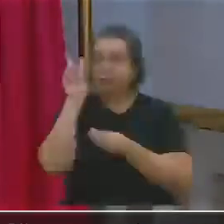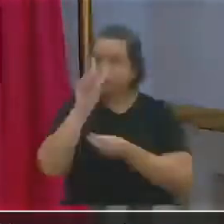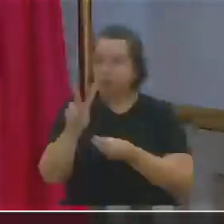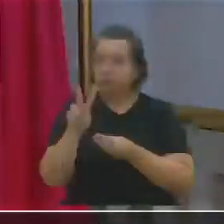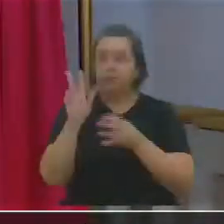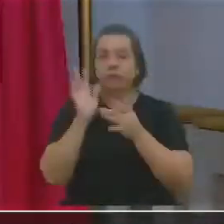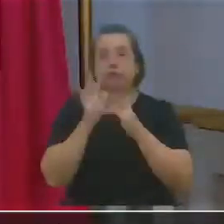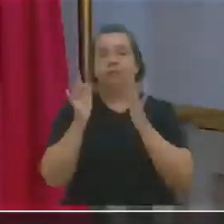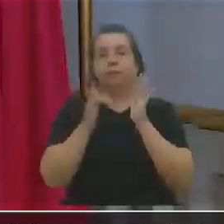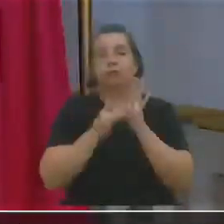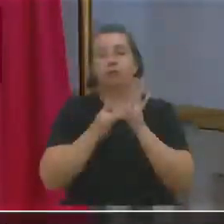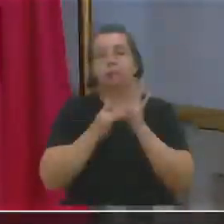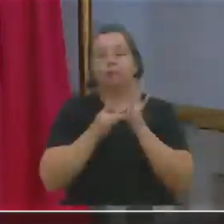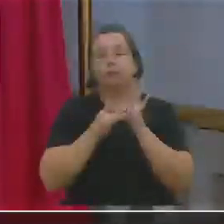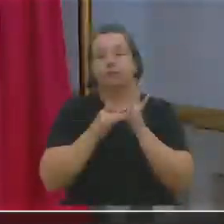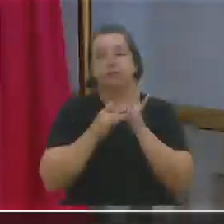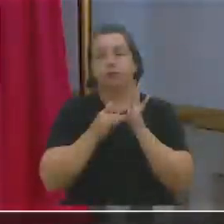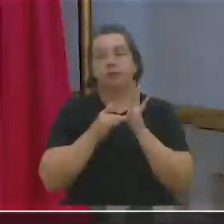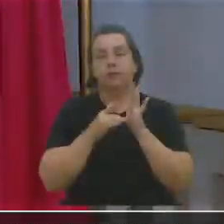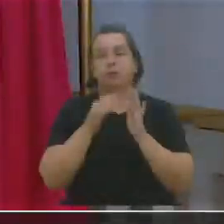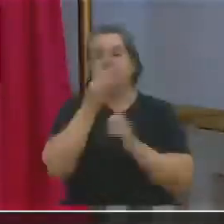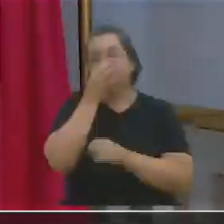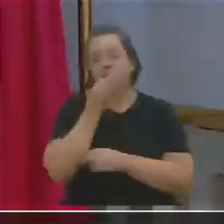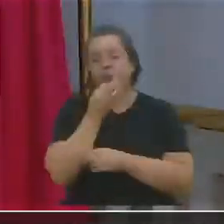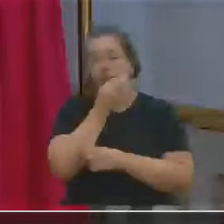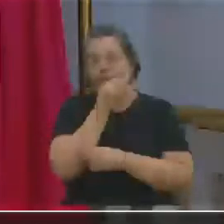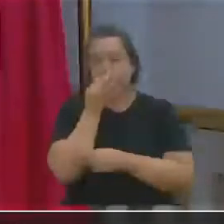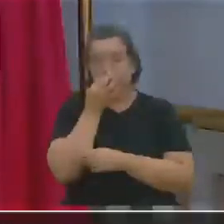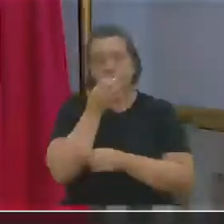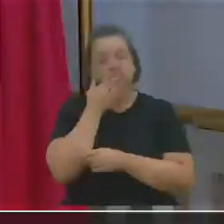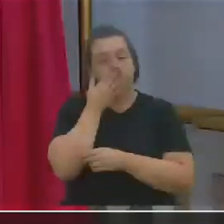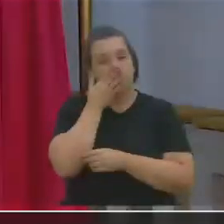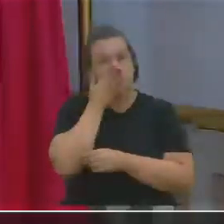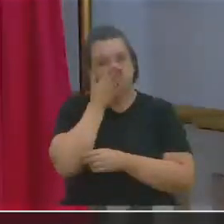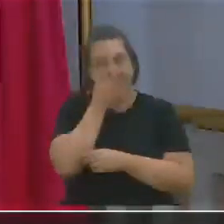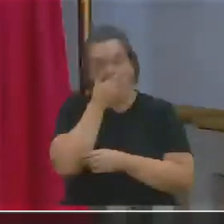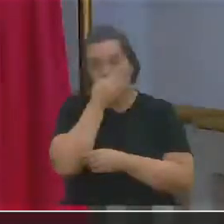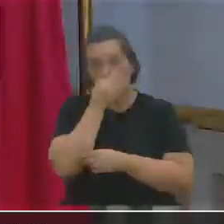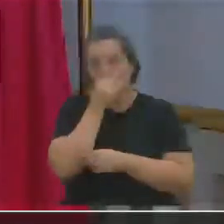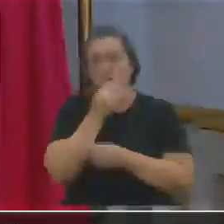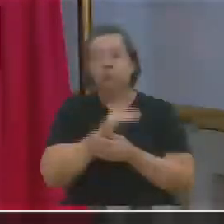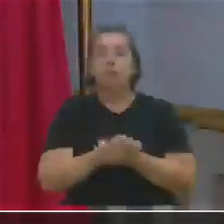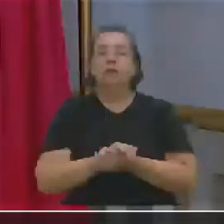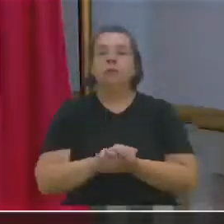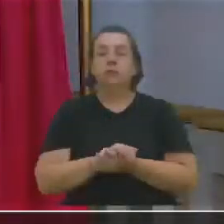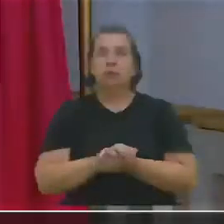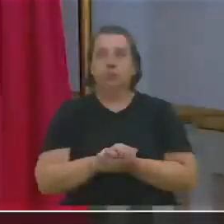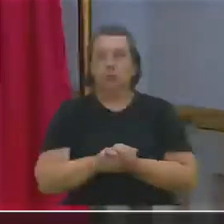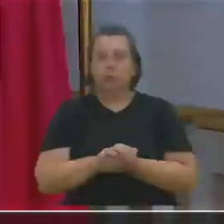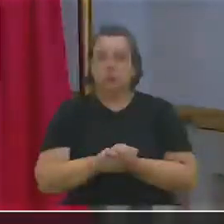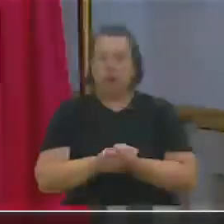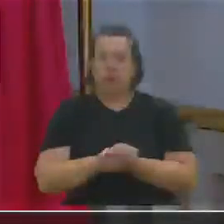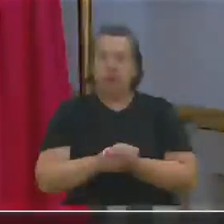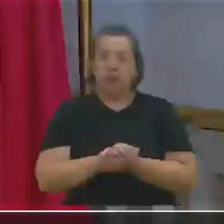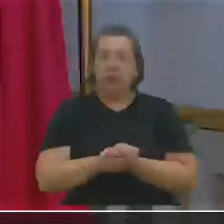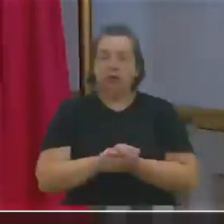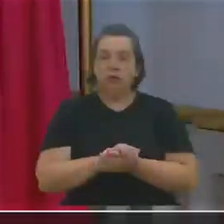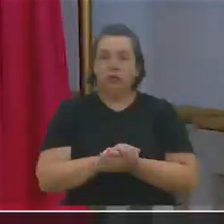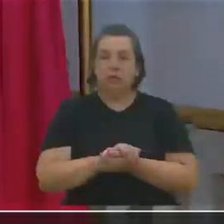o Cristo na Eucaristia. Logo mais às 19